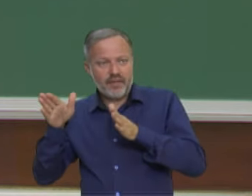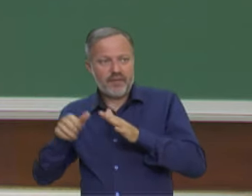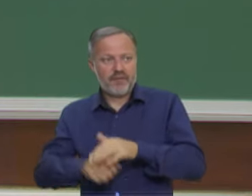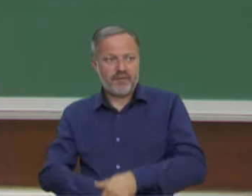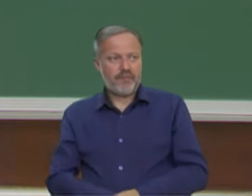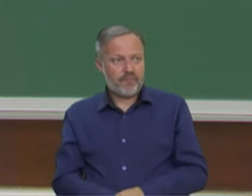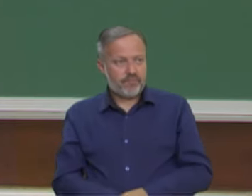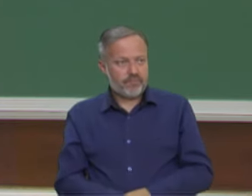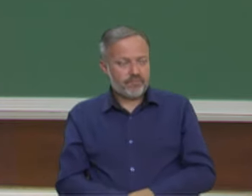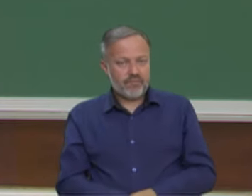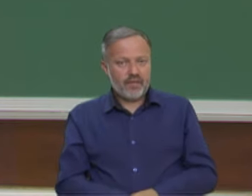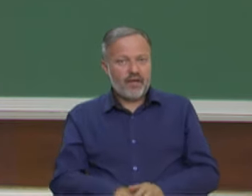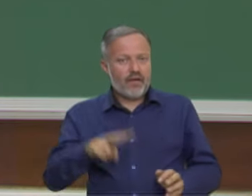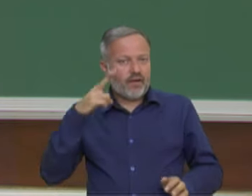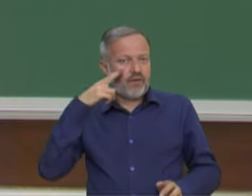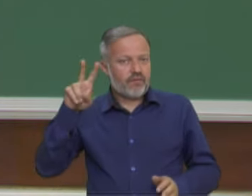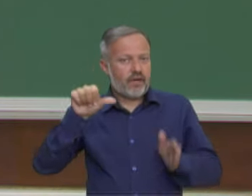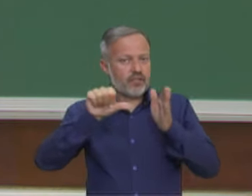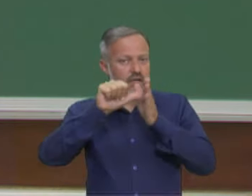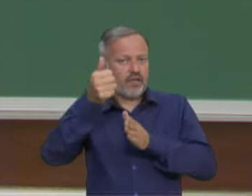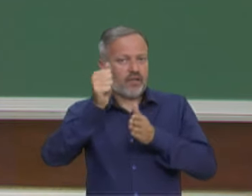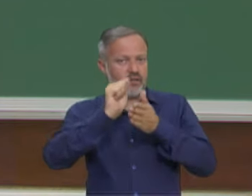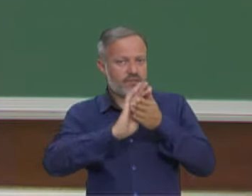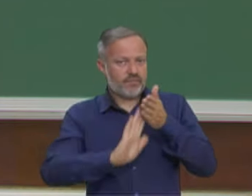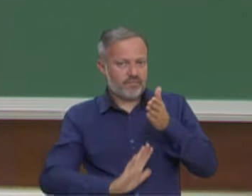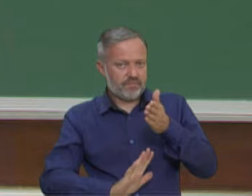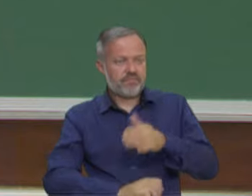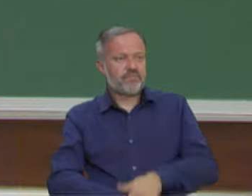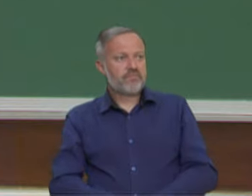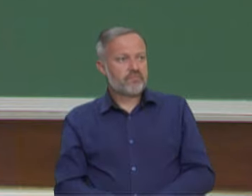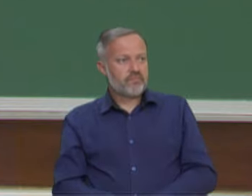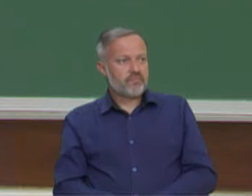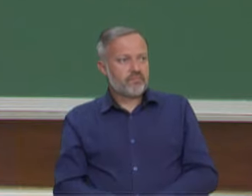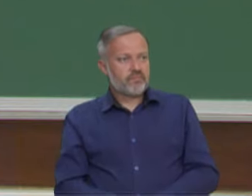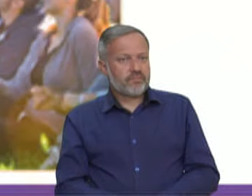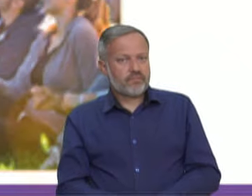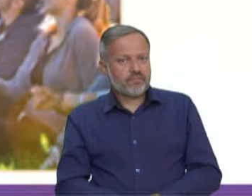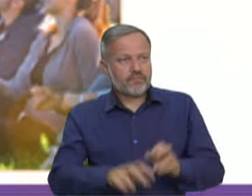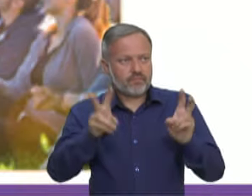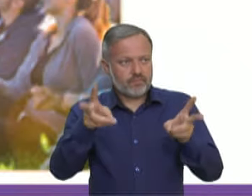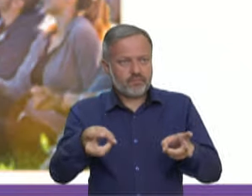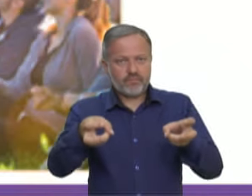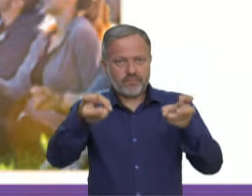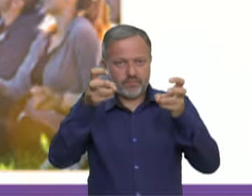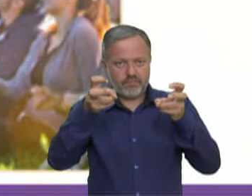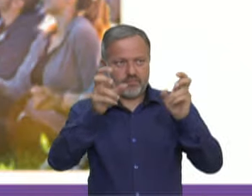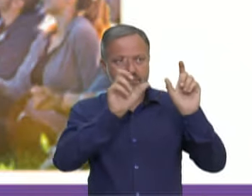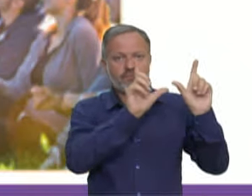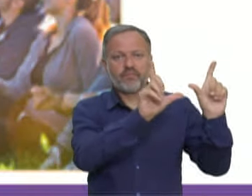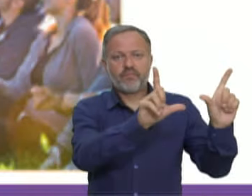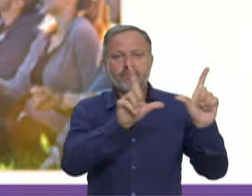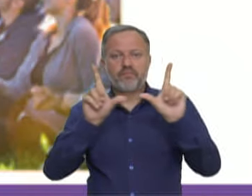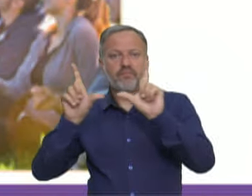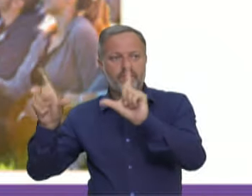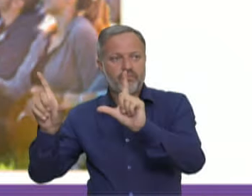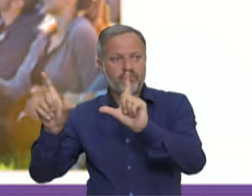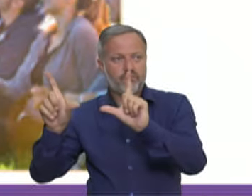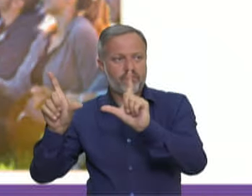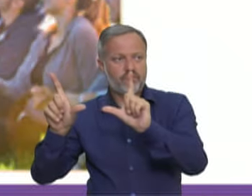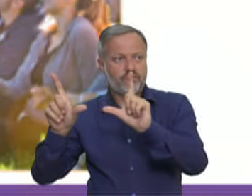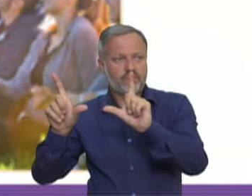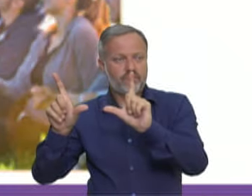E aqui a primeira atividade. Então, na primeira atividade, eu tenho assim, observe as imagens e identifique a forma de